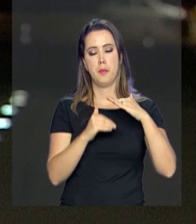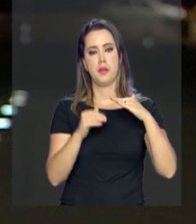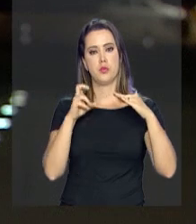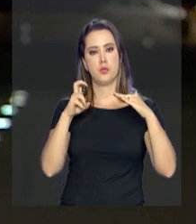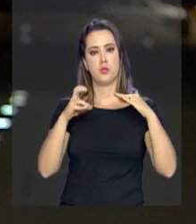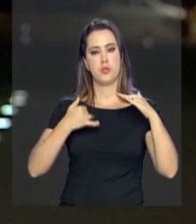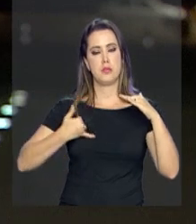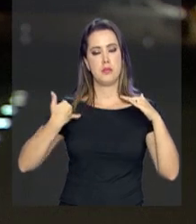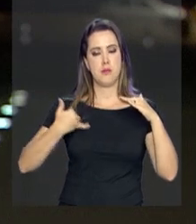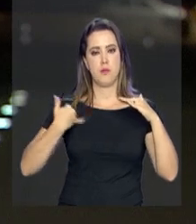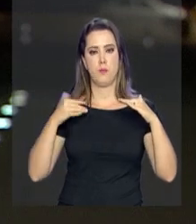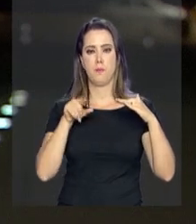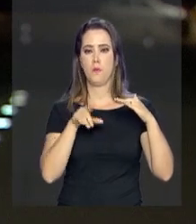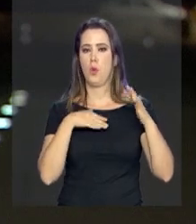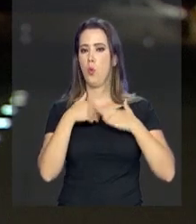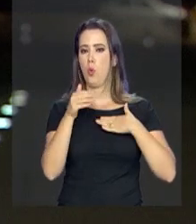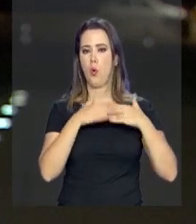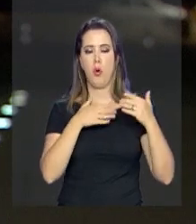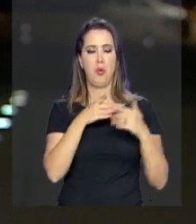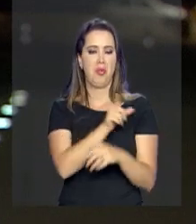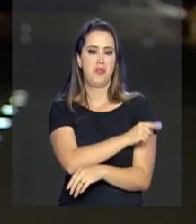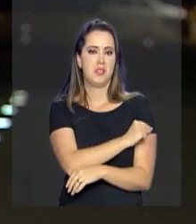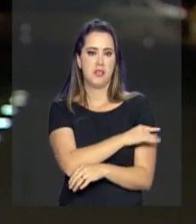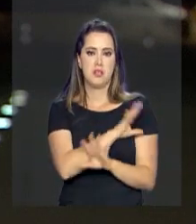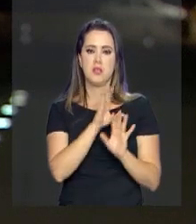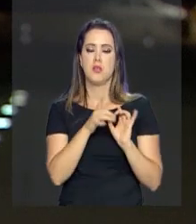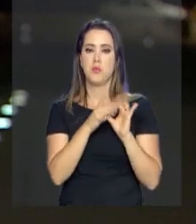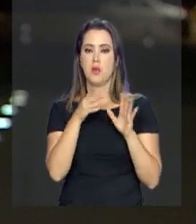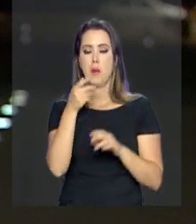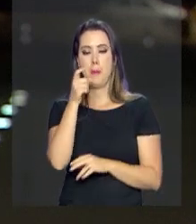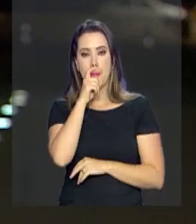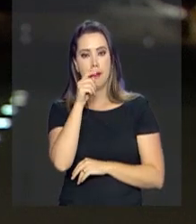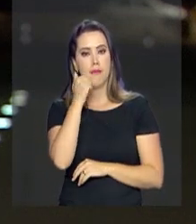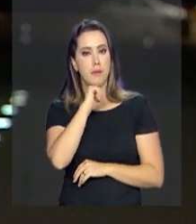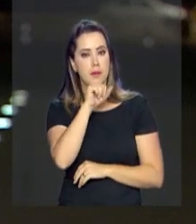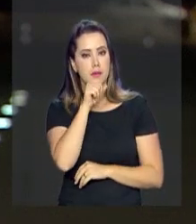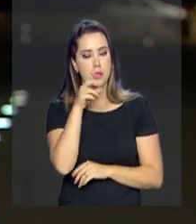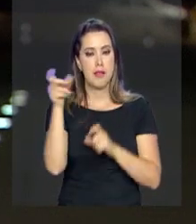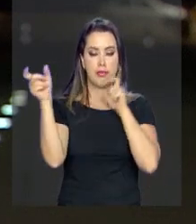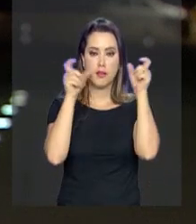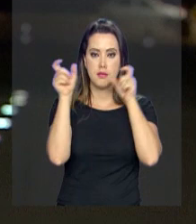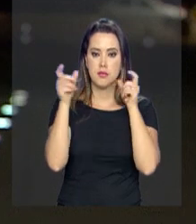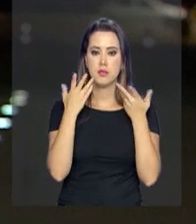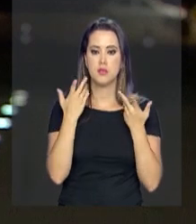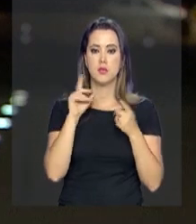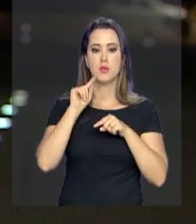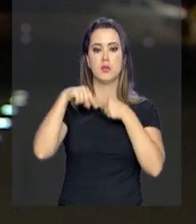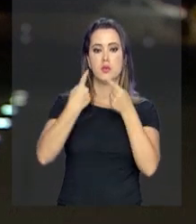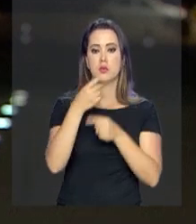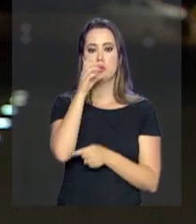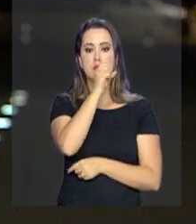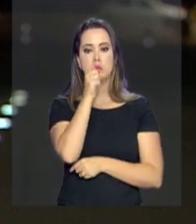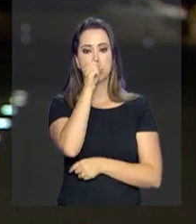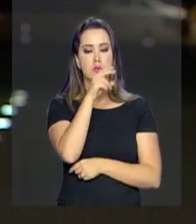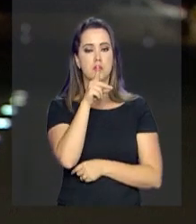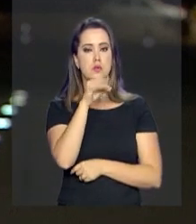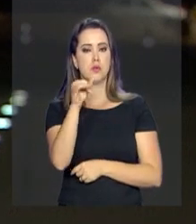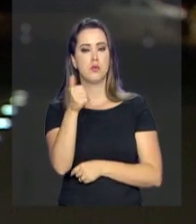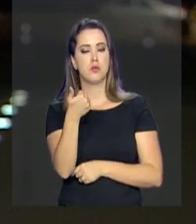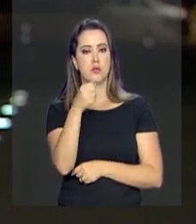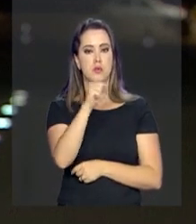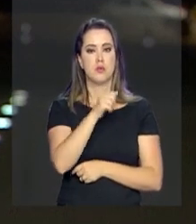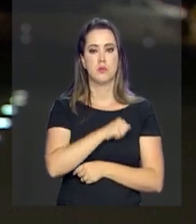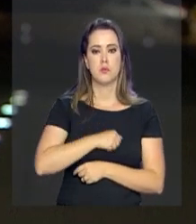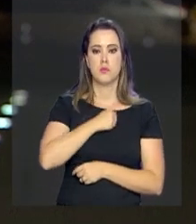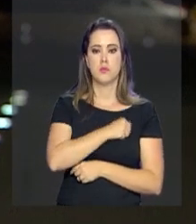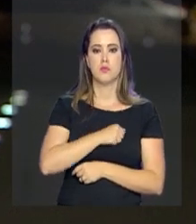independente da situação vacinal e pais fiquem atentos no próximo sábado dia 18 de